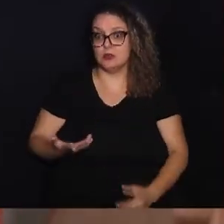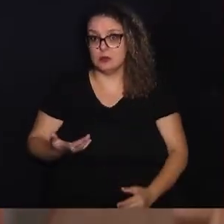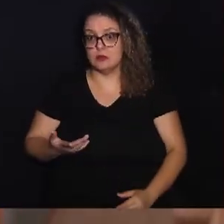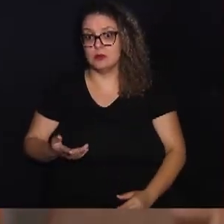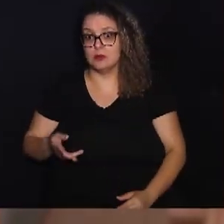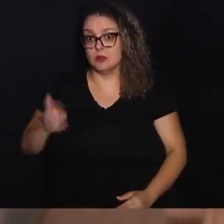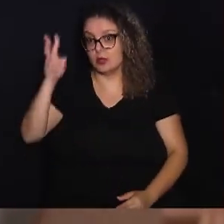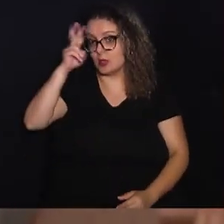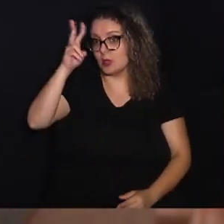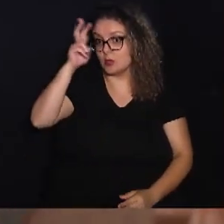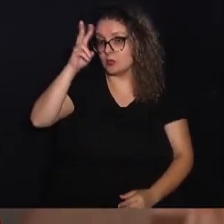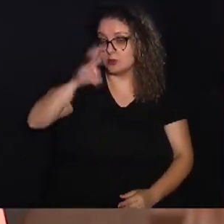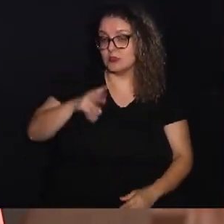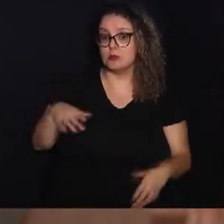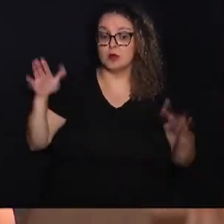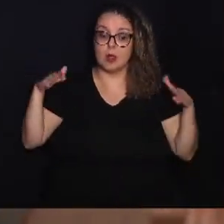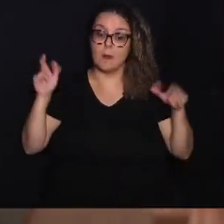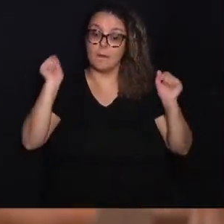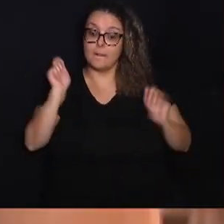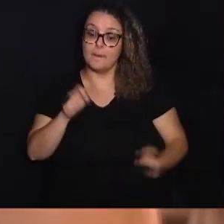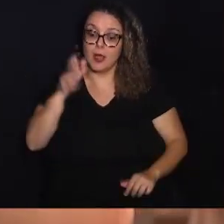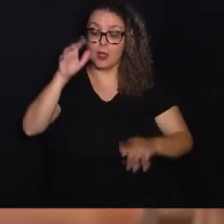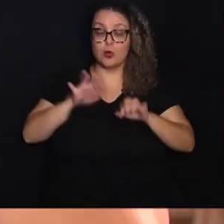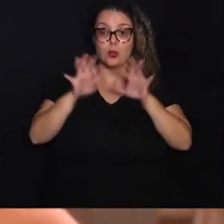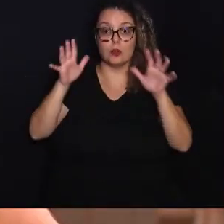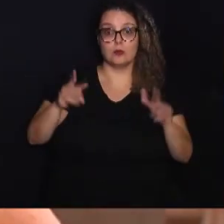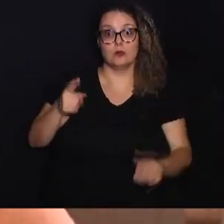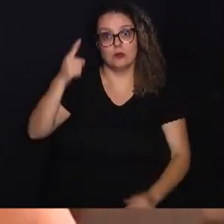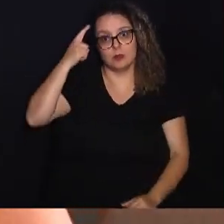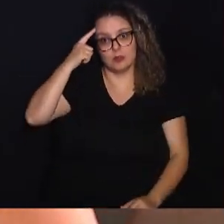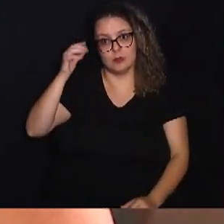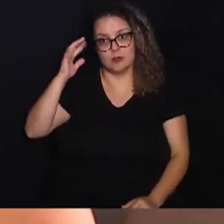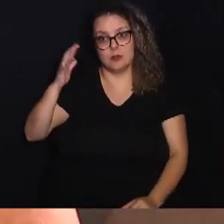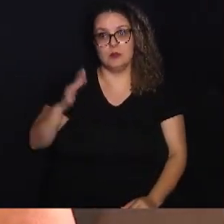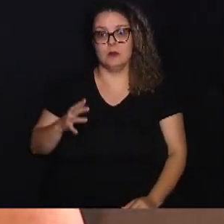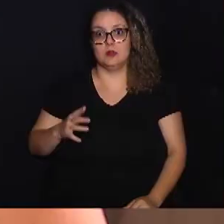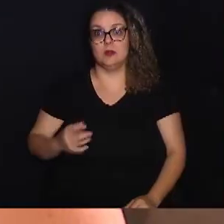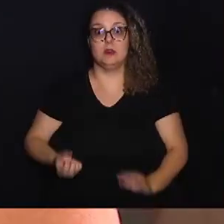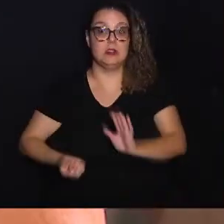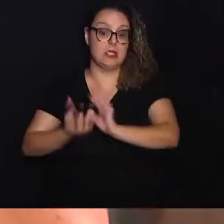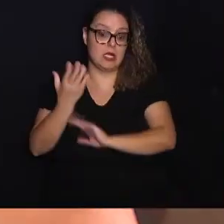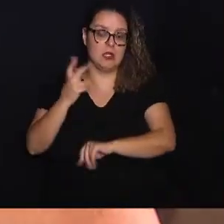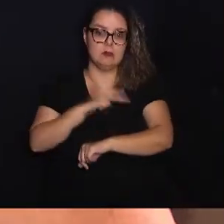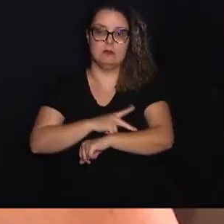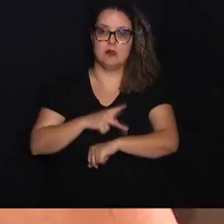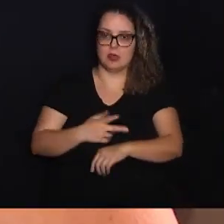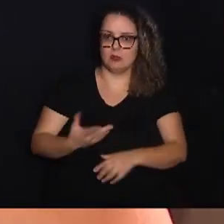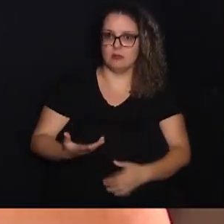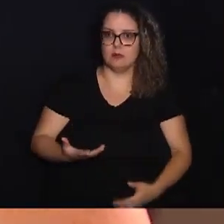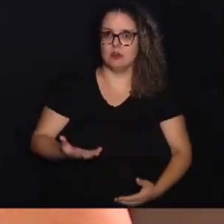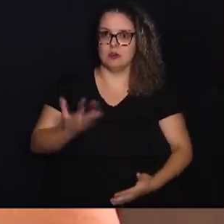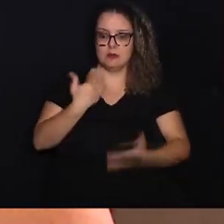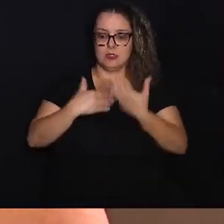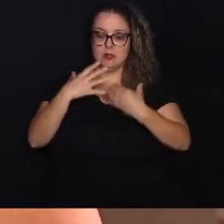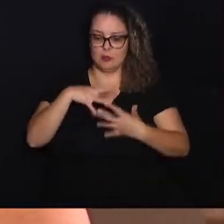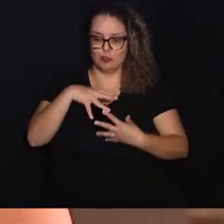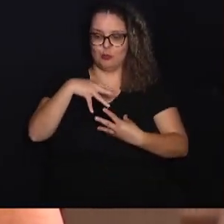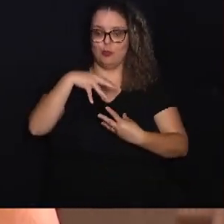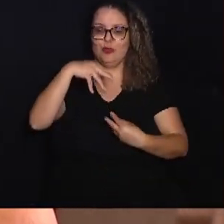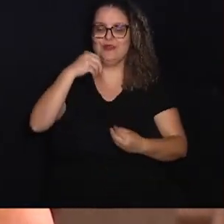de fadas, uma história inventada, mais pedagógica, né? Então é um alimento para a alma, essas